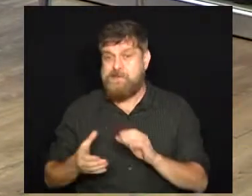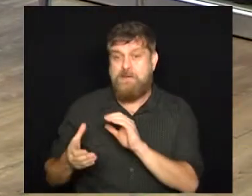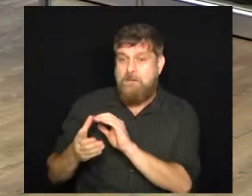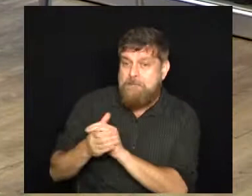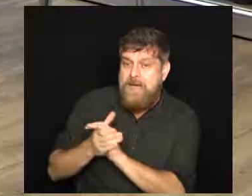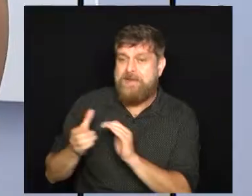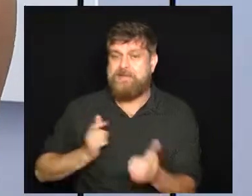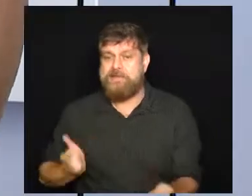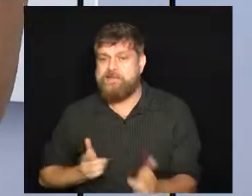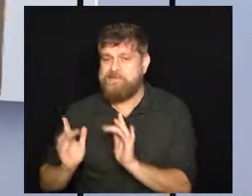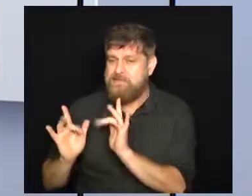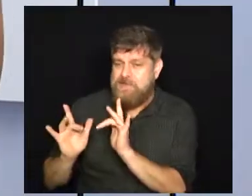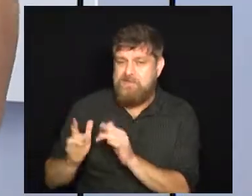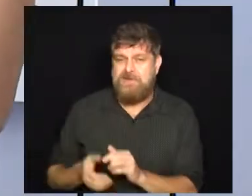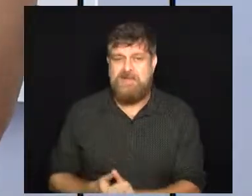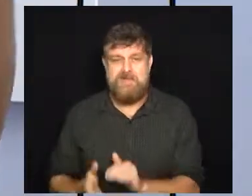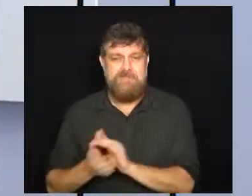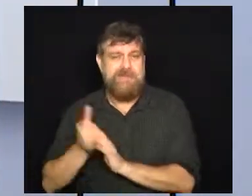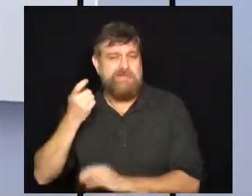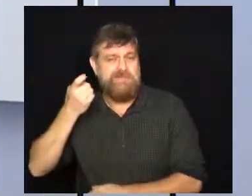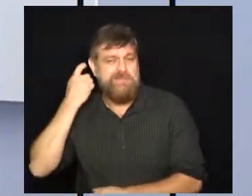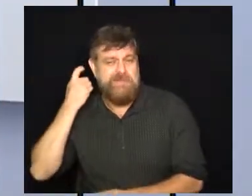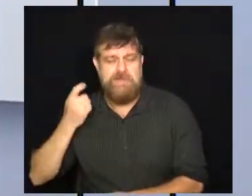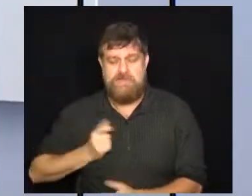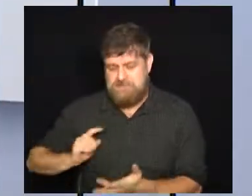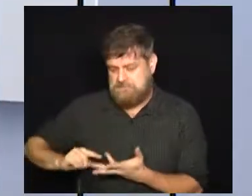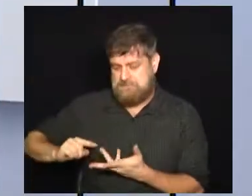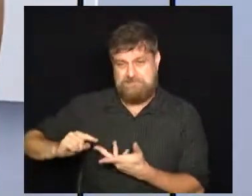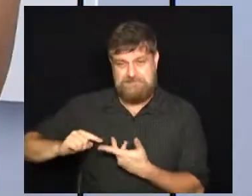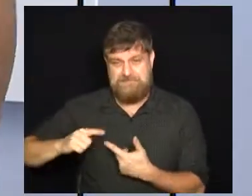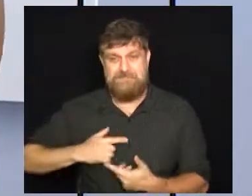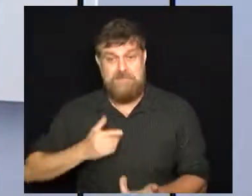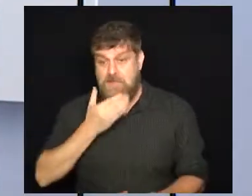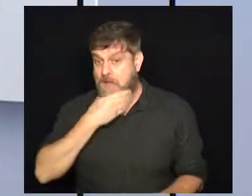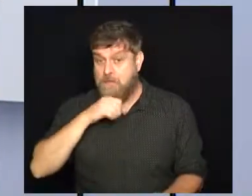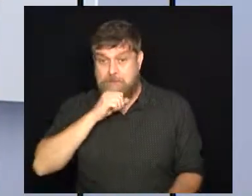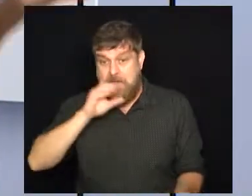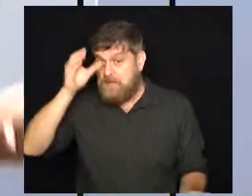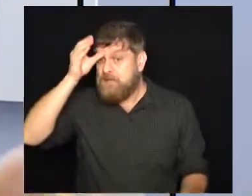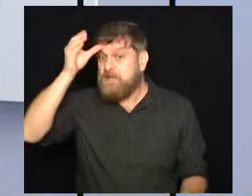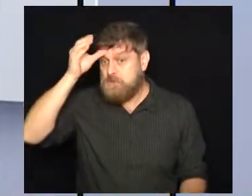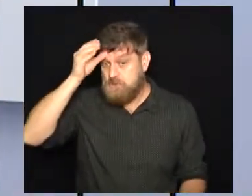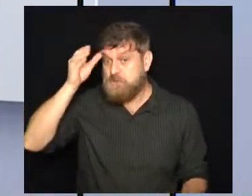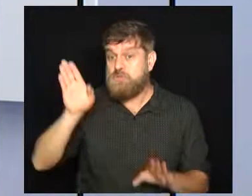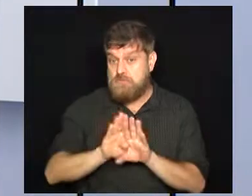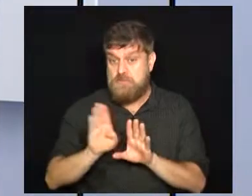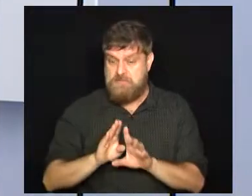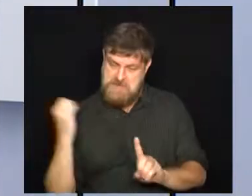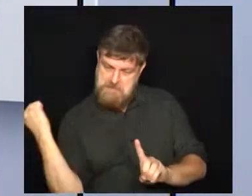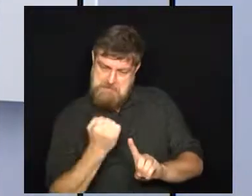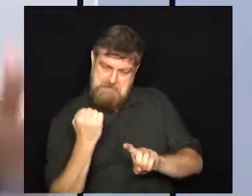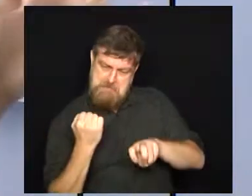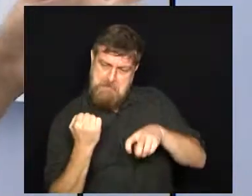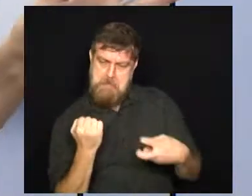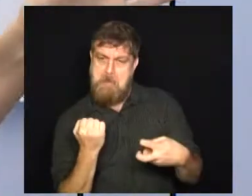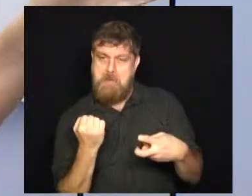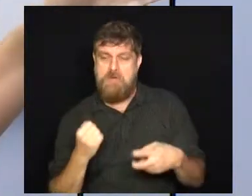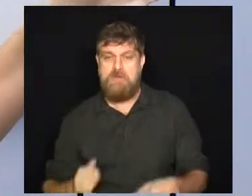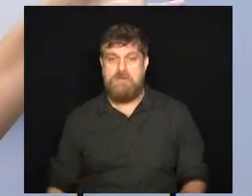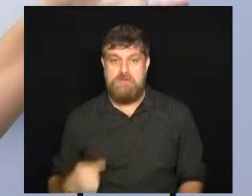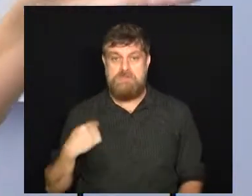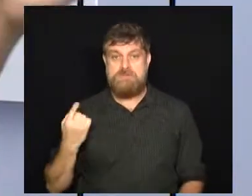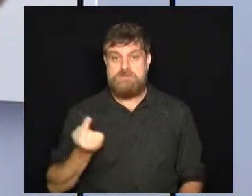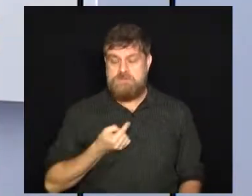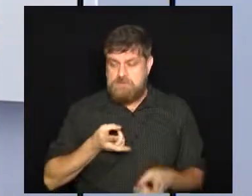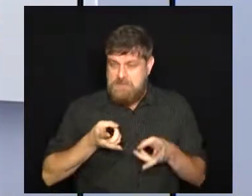maridos, companheiros, ex-maridos, namorados, pai, tio, que é muito frequente, elas, se a gente vai ver,